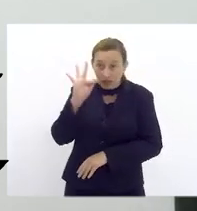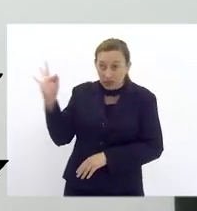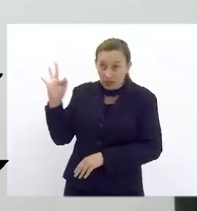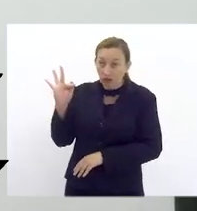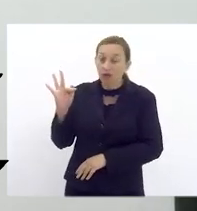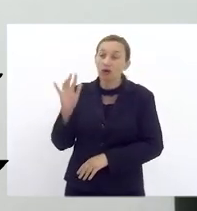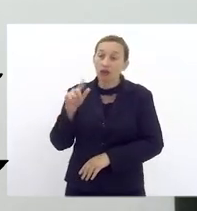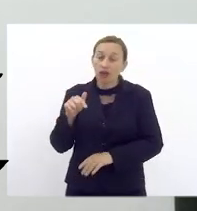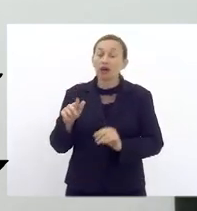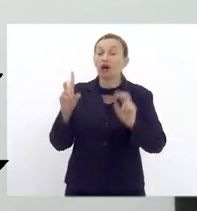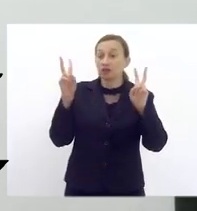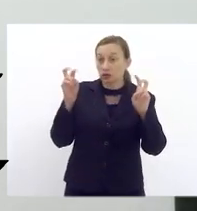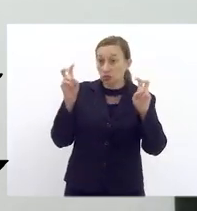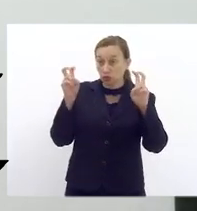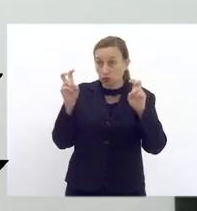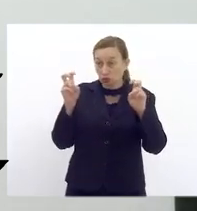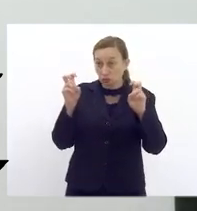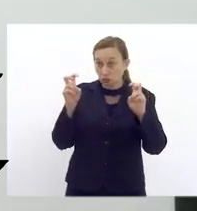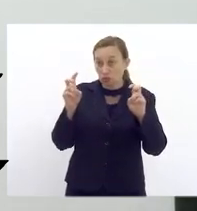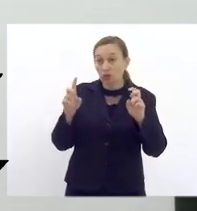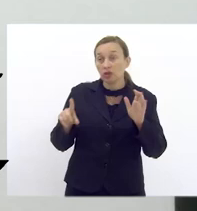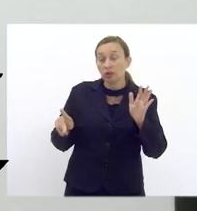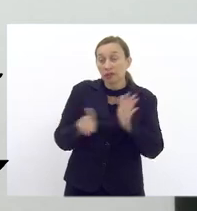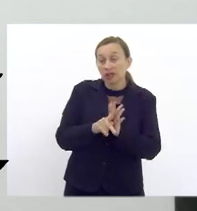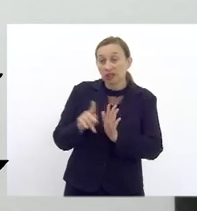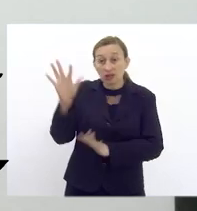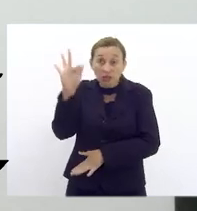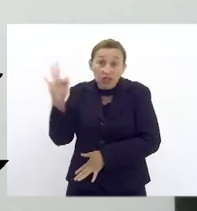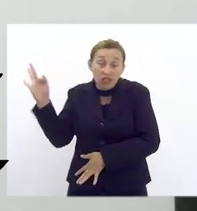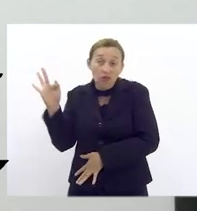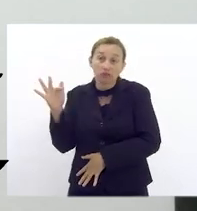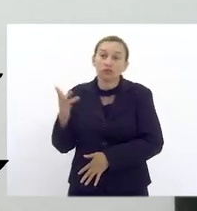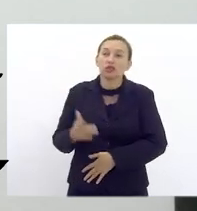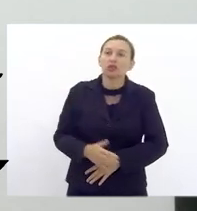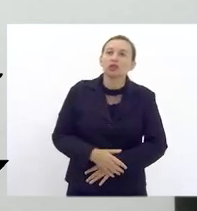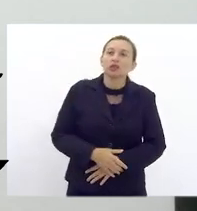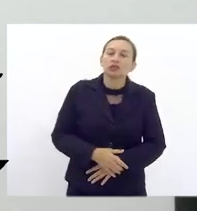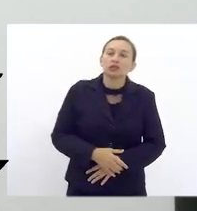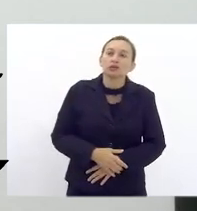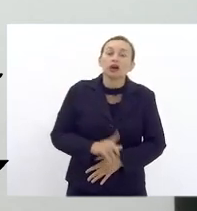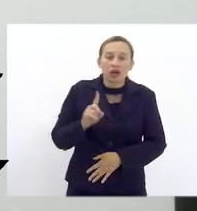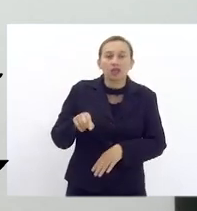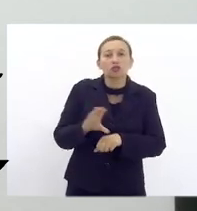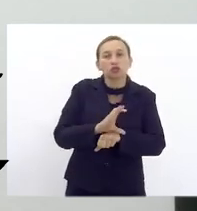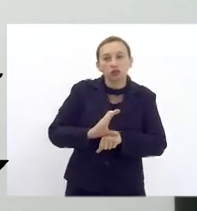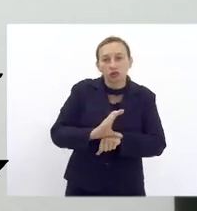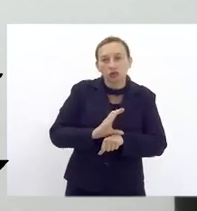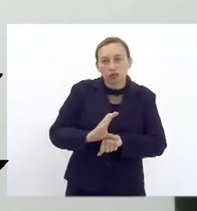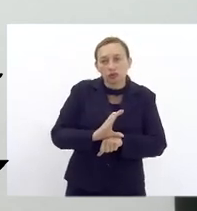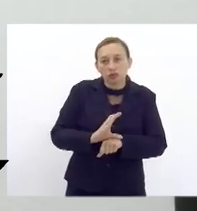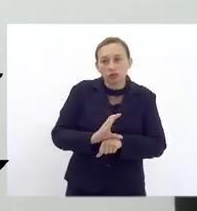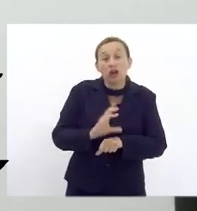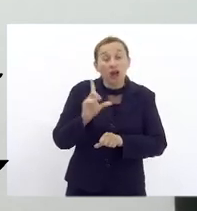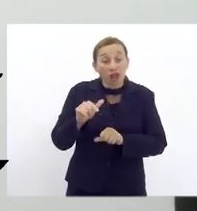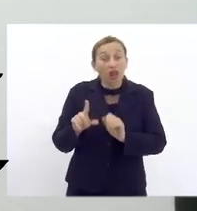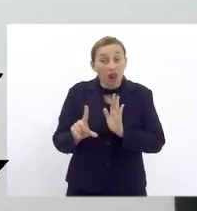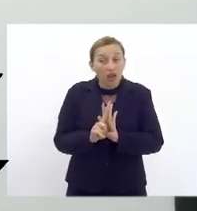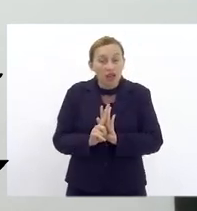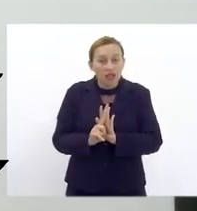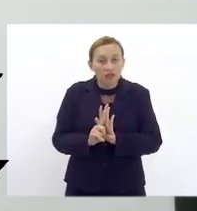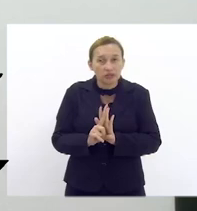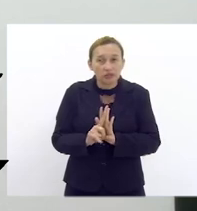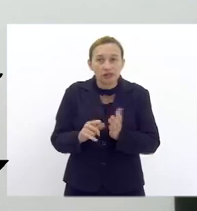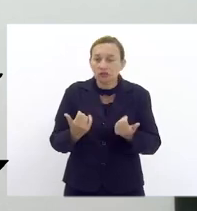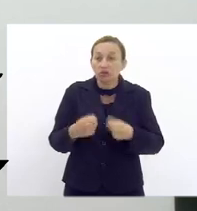de cunho Federal alteração de Direito Penal isso é constituição isso é legislação não é preciso